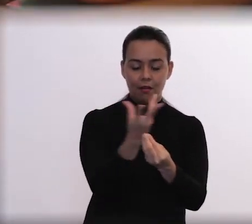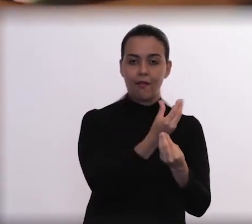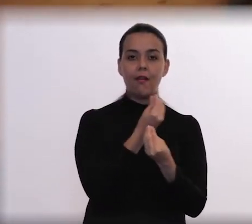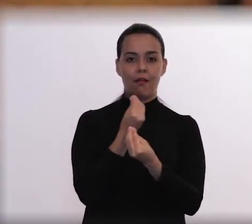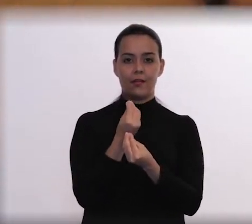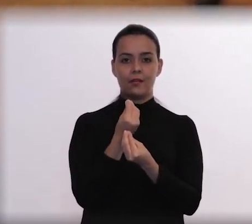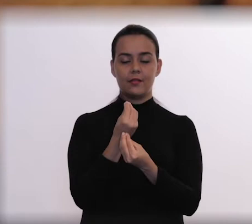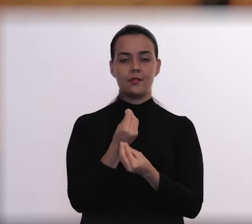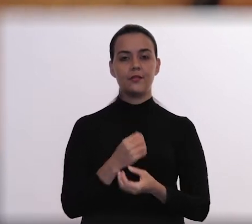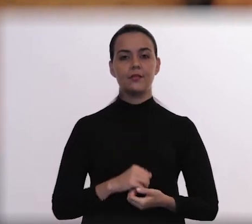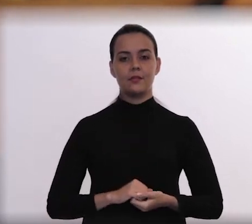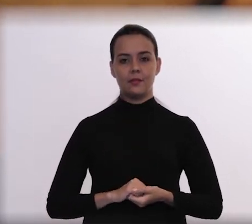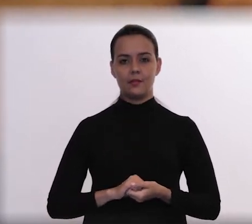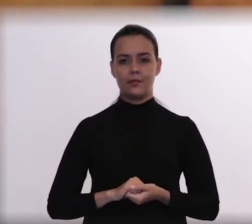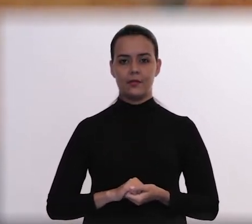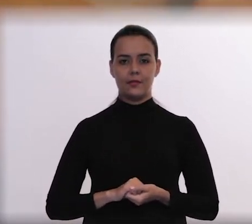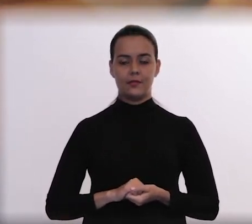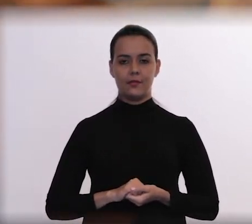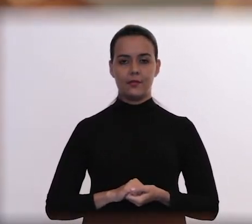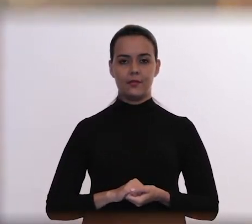incomum.